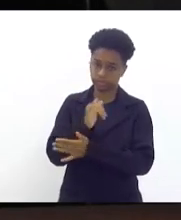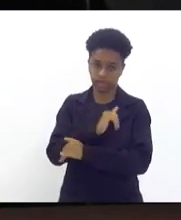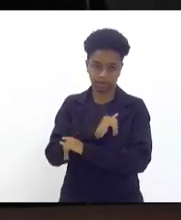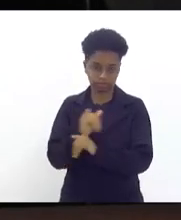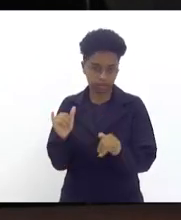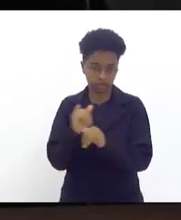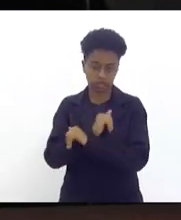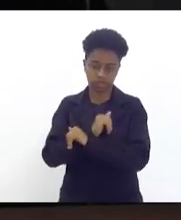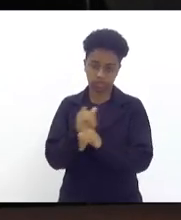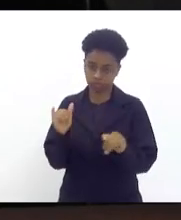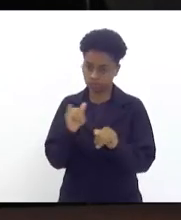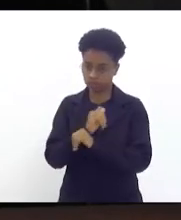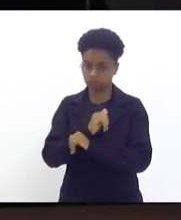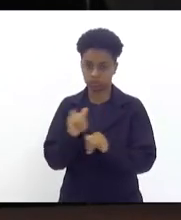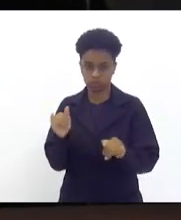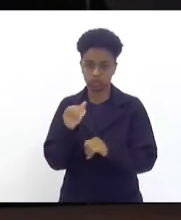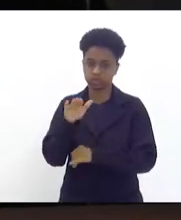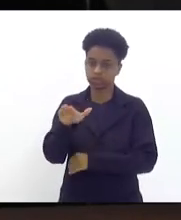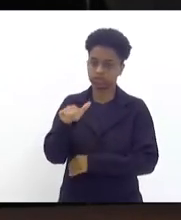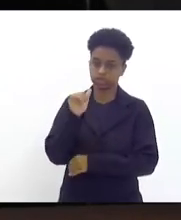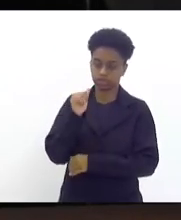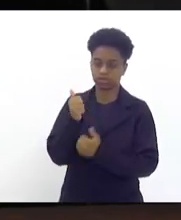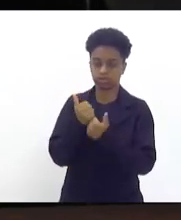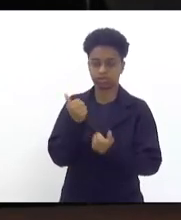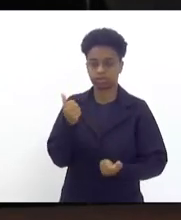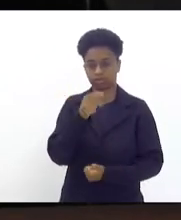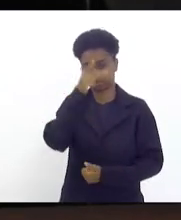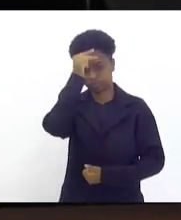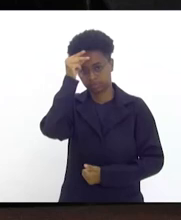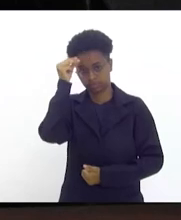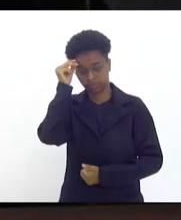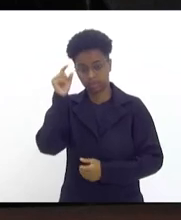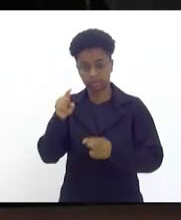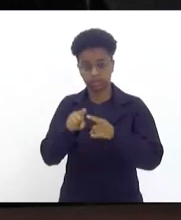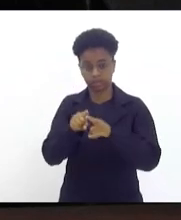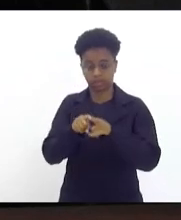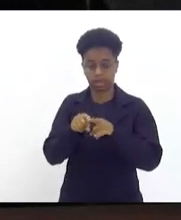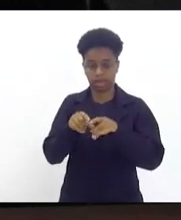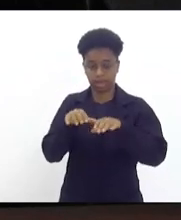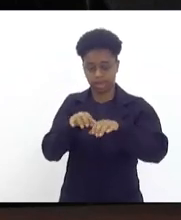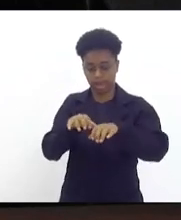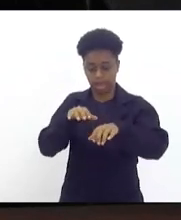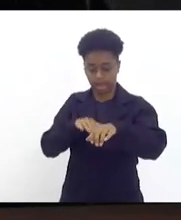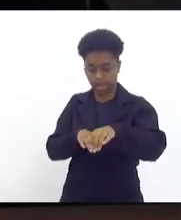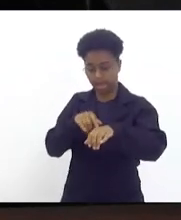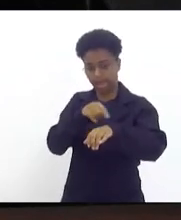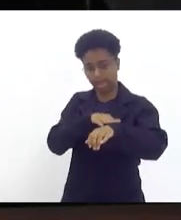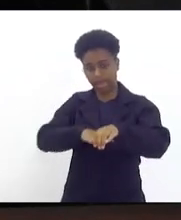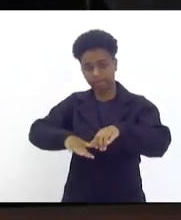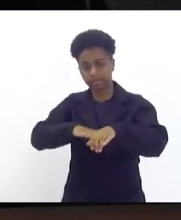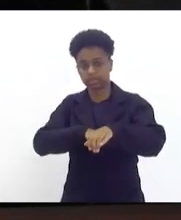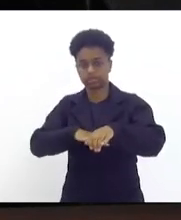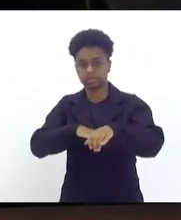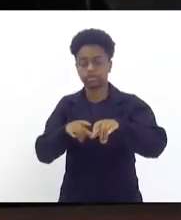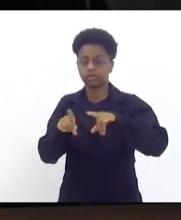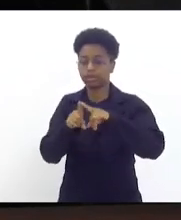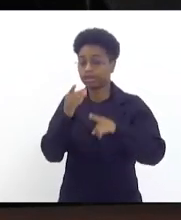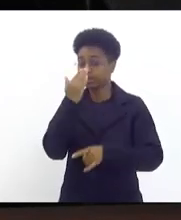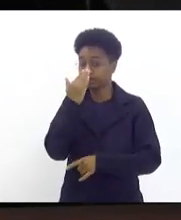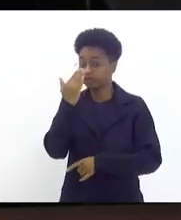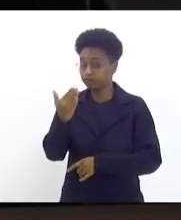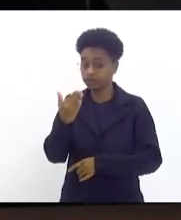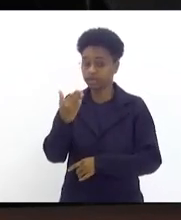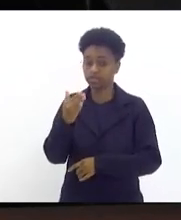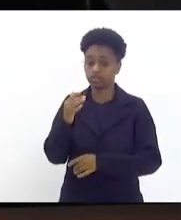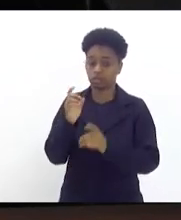o vereador amanhã a Subprefeitura atrás exatamente em frente a saída do metrô da